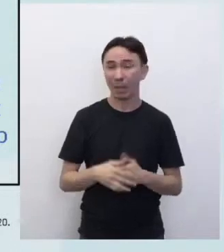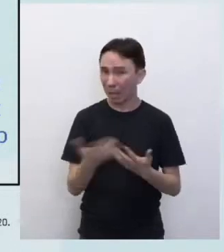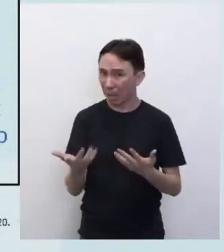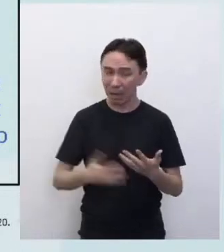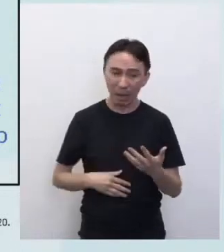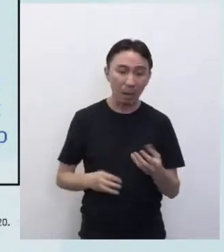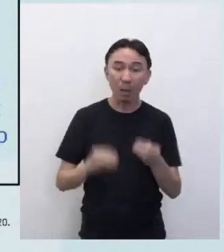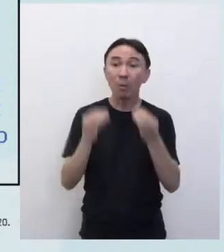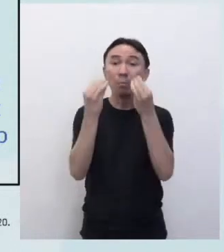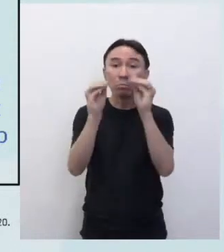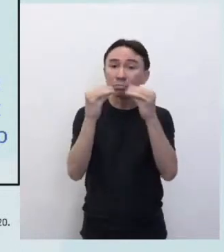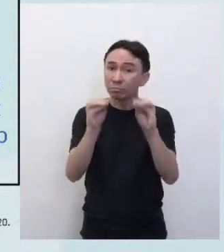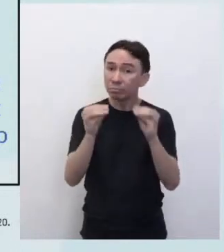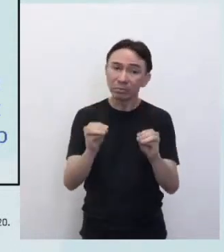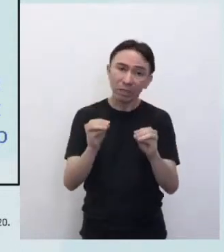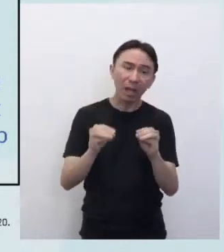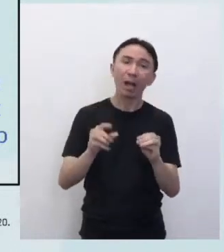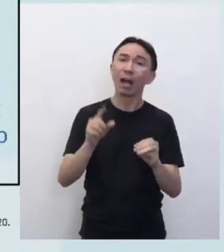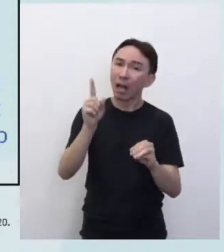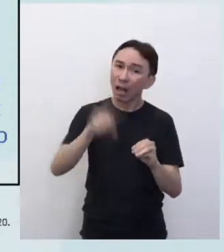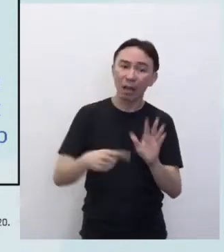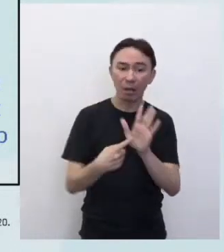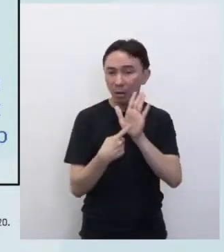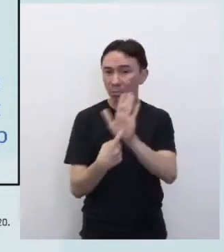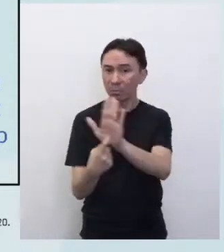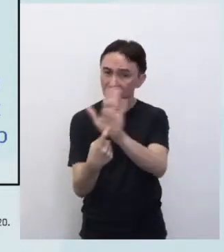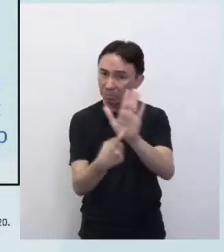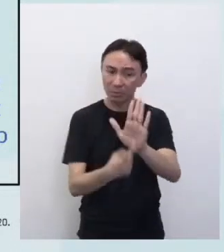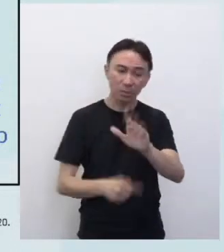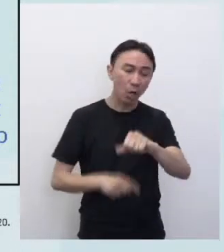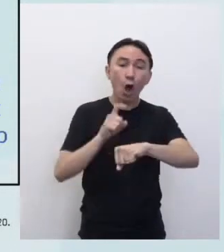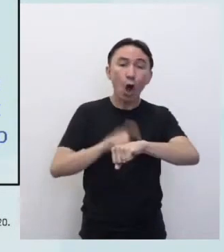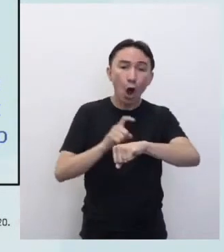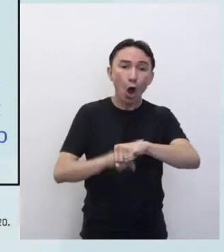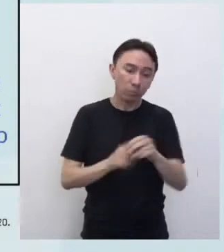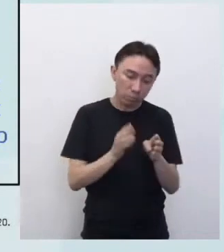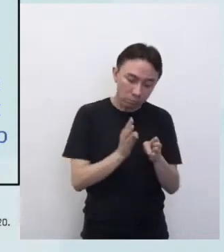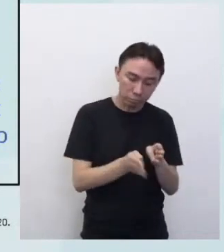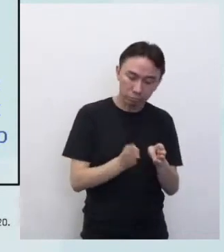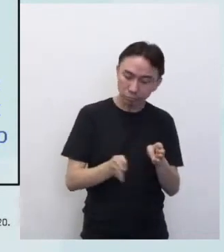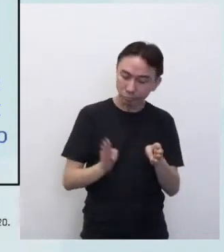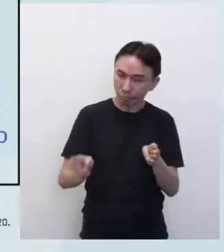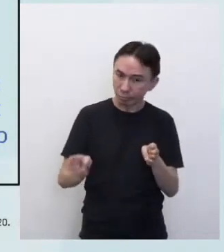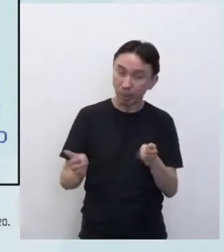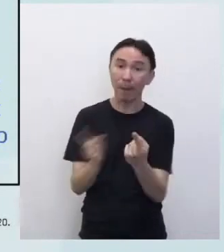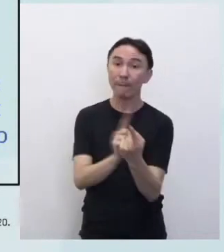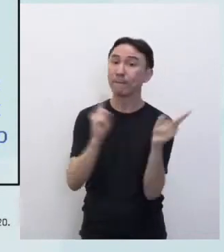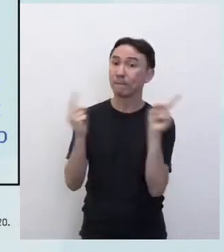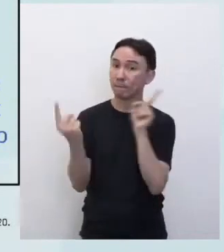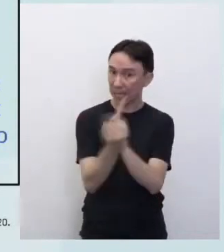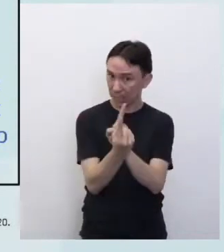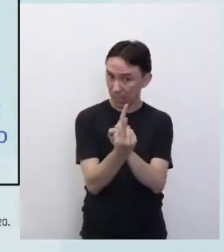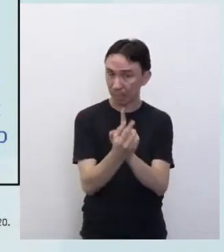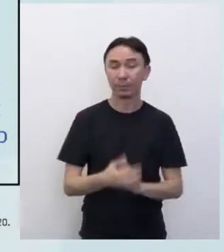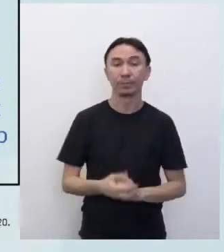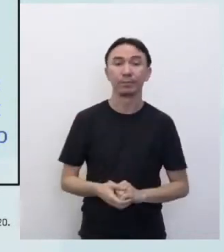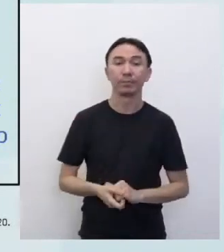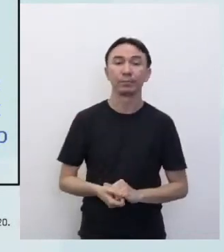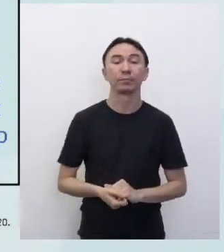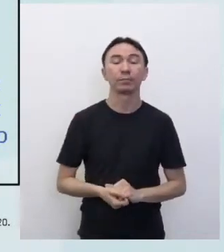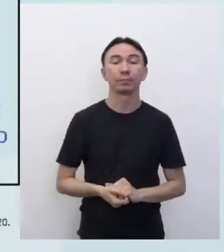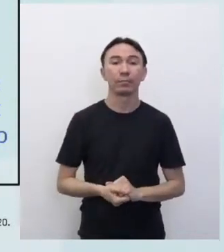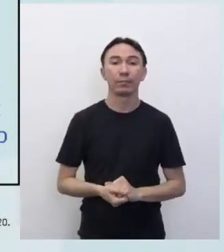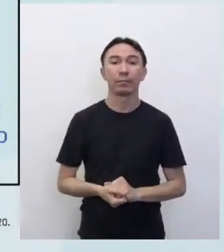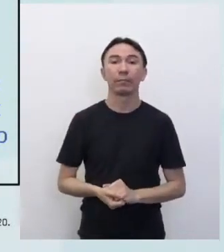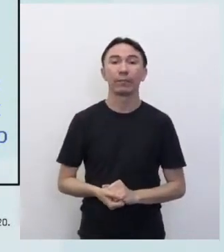ou publicações são normalmente exibidas em ordem cronológica inversa. So that the most recent post appears